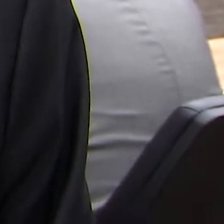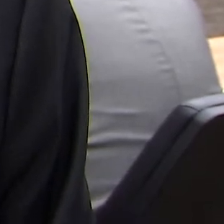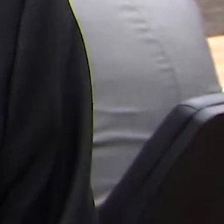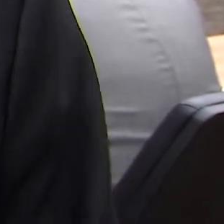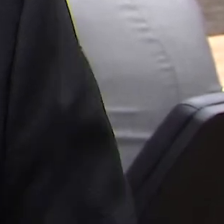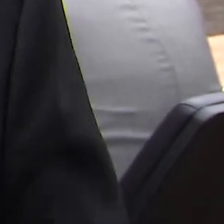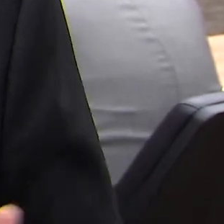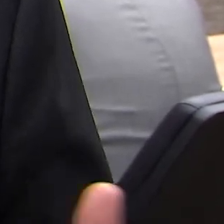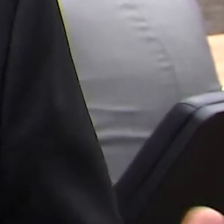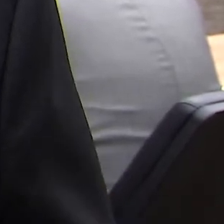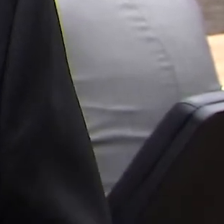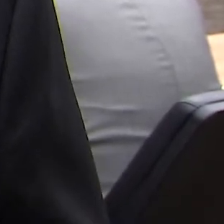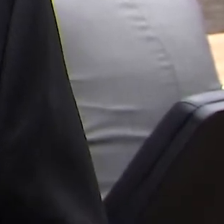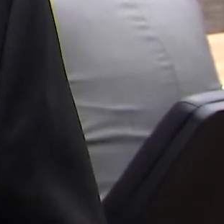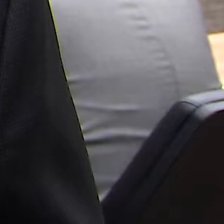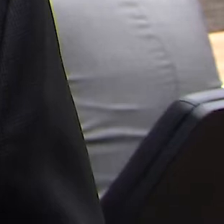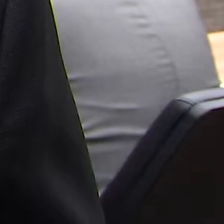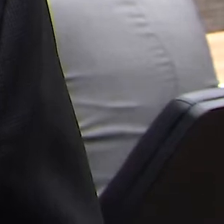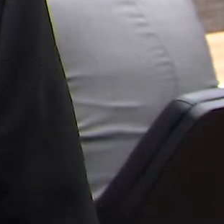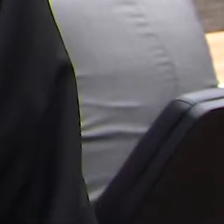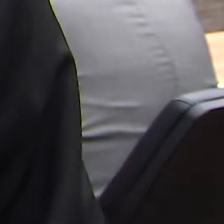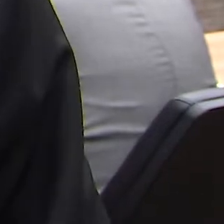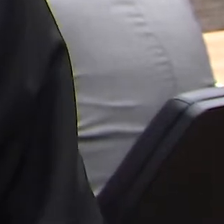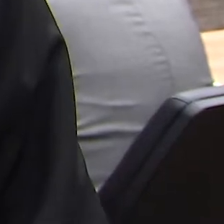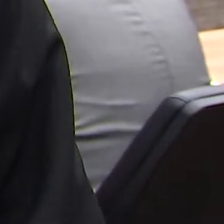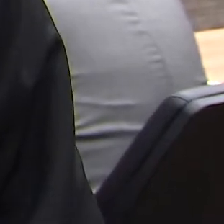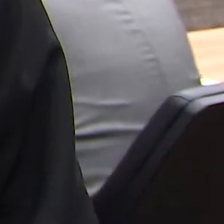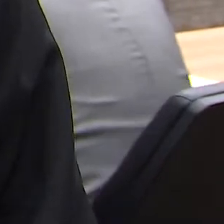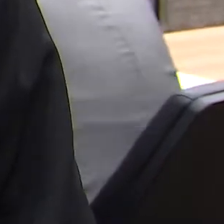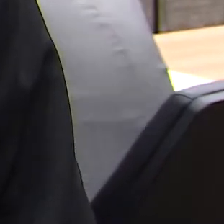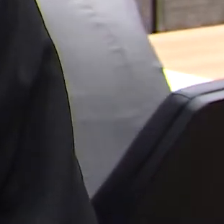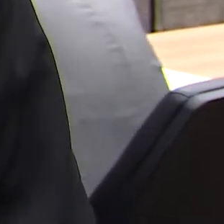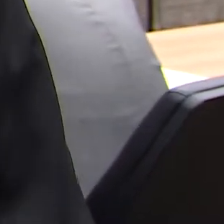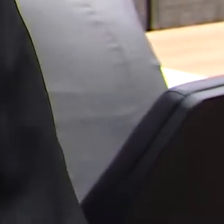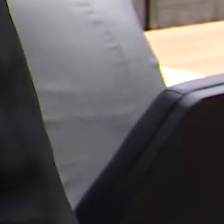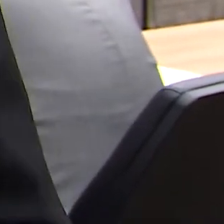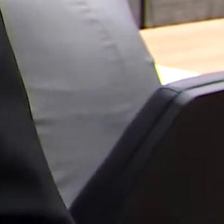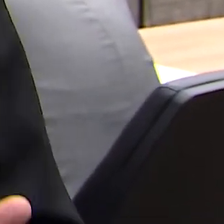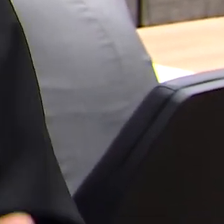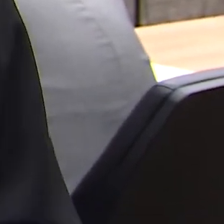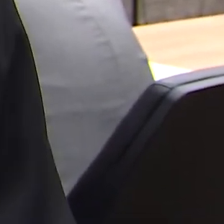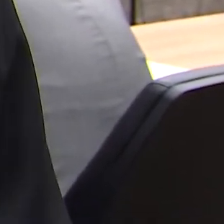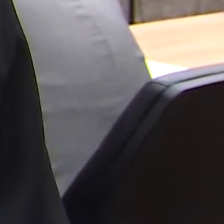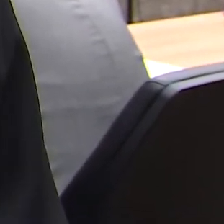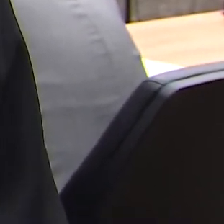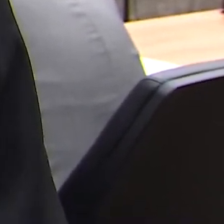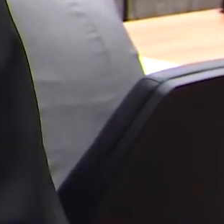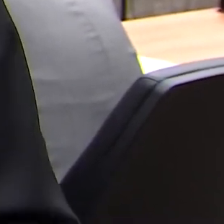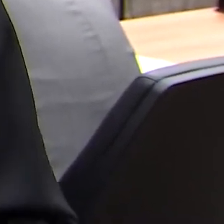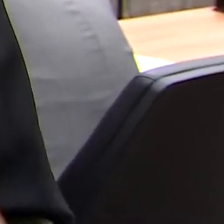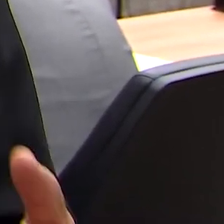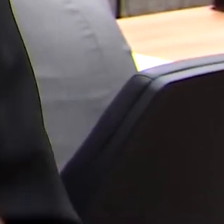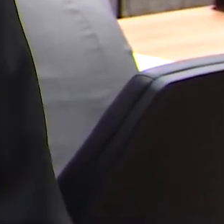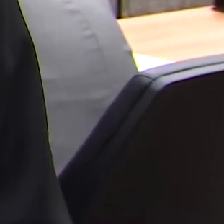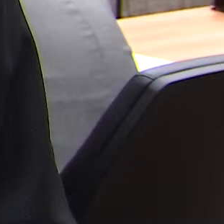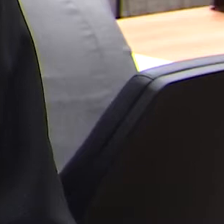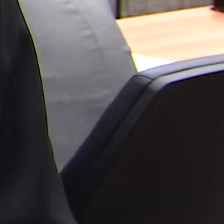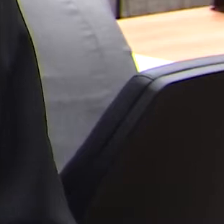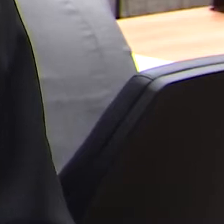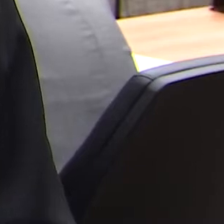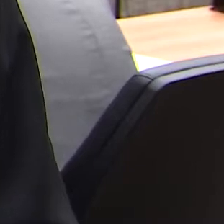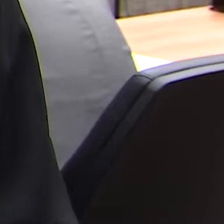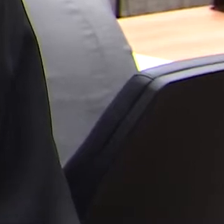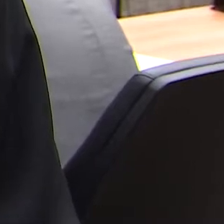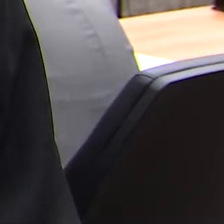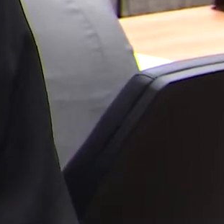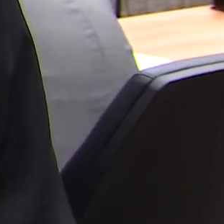Campo Grande, depois que se transformou em distrito, tem conseguido levar para o distrito muitos serviços